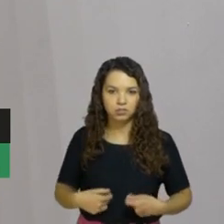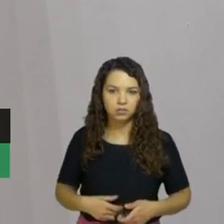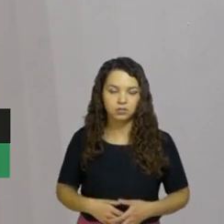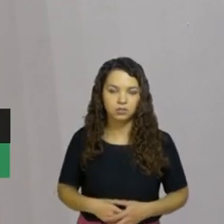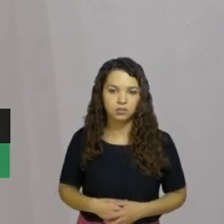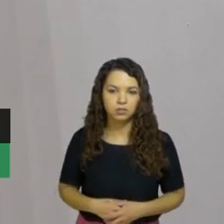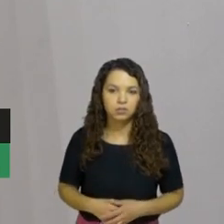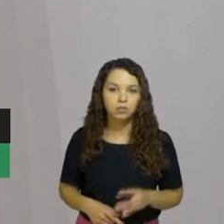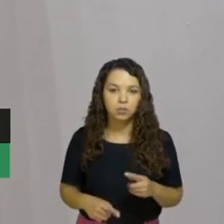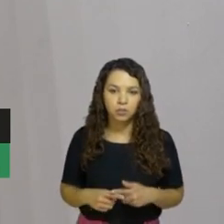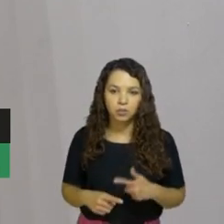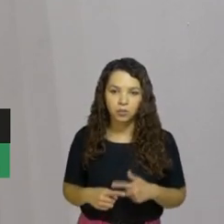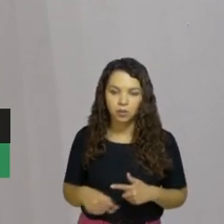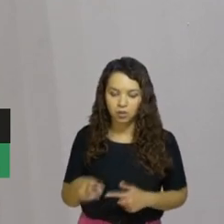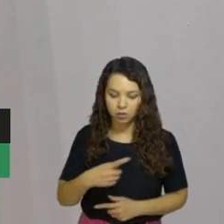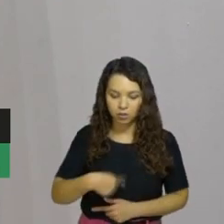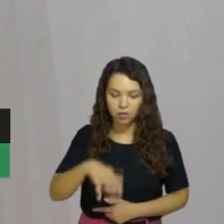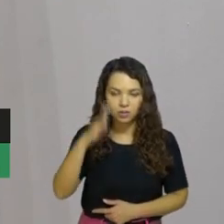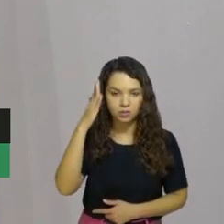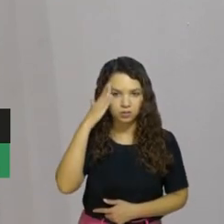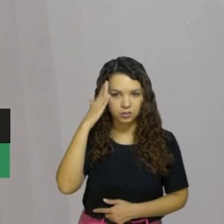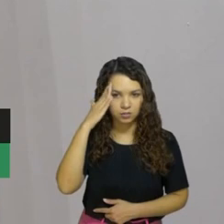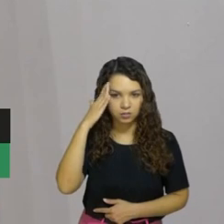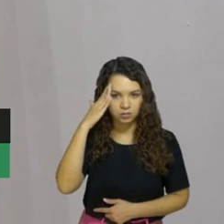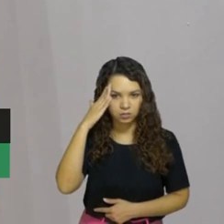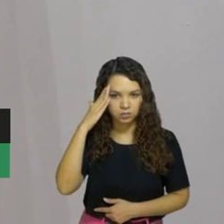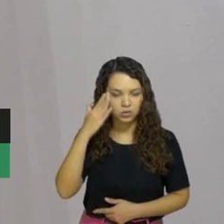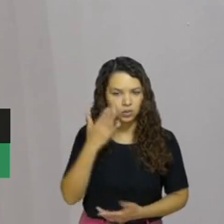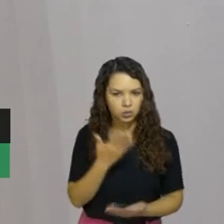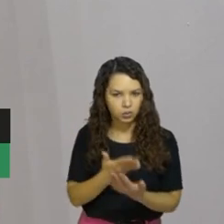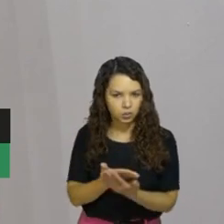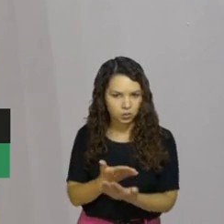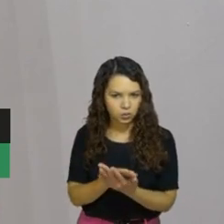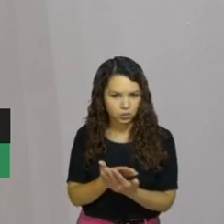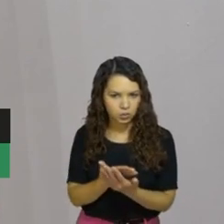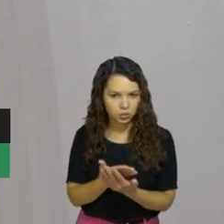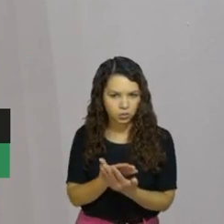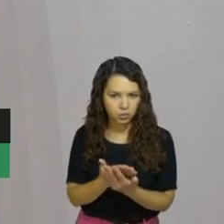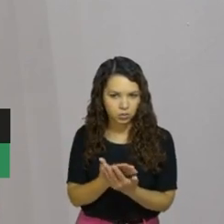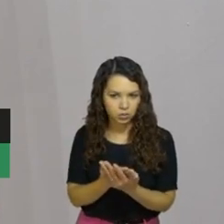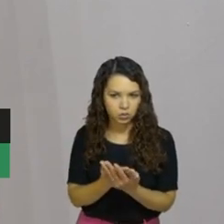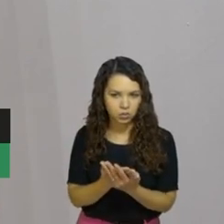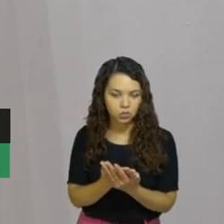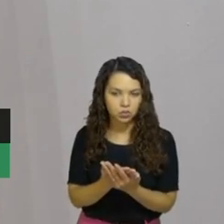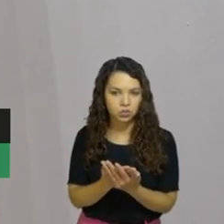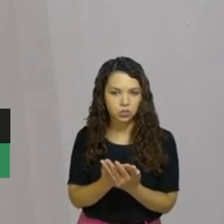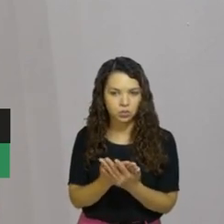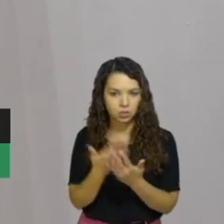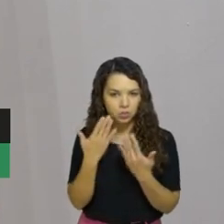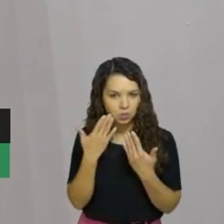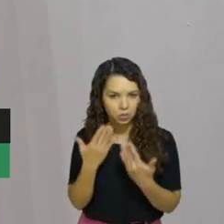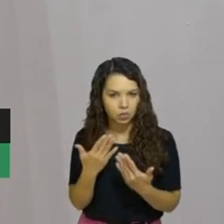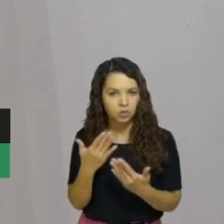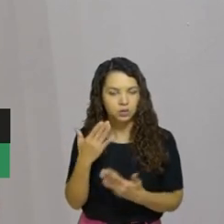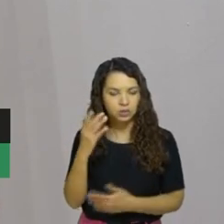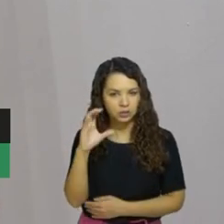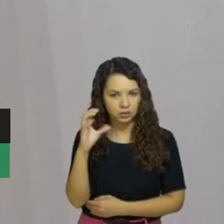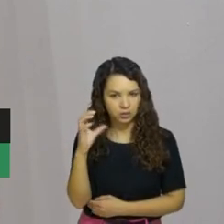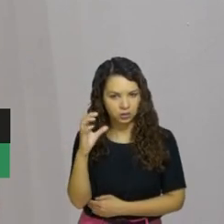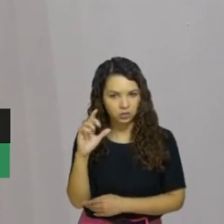porque nós sabemos que, pelos estudos, isto os cientistas nos